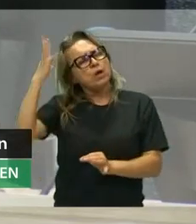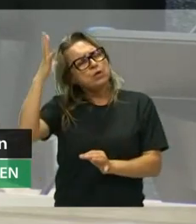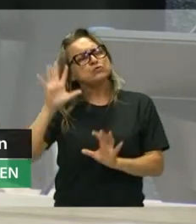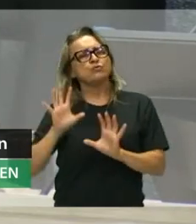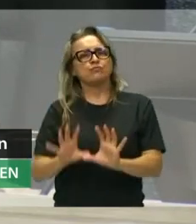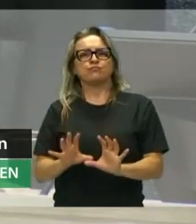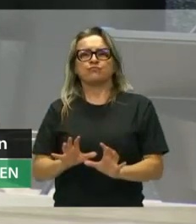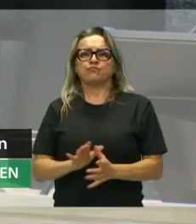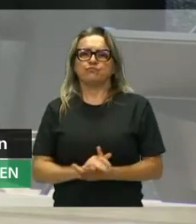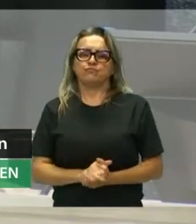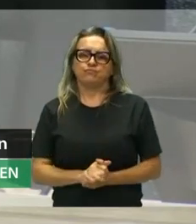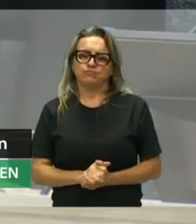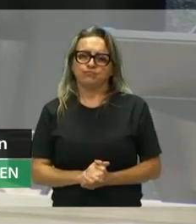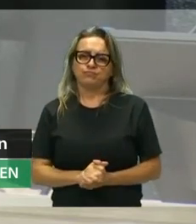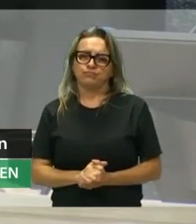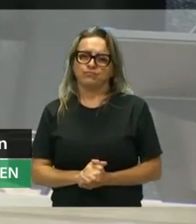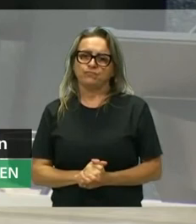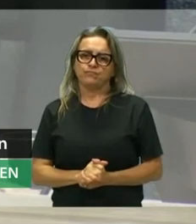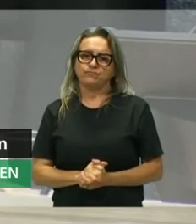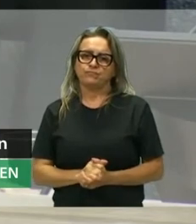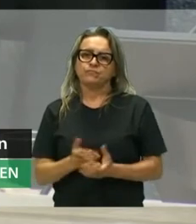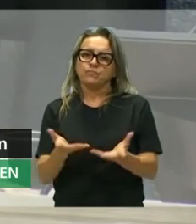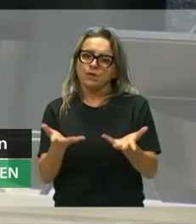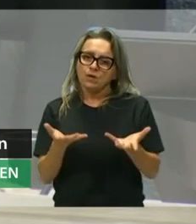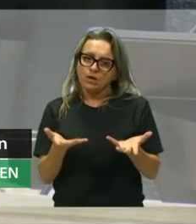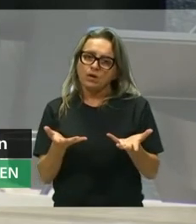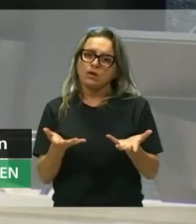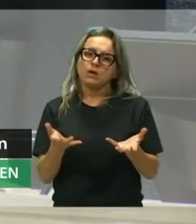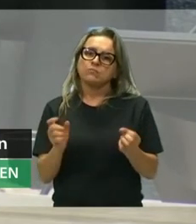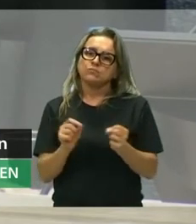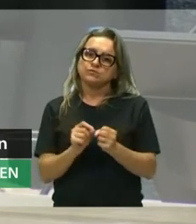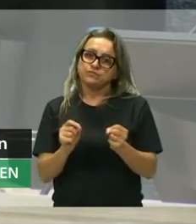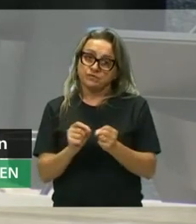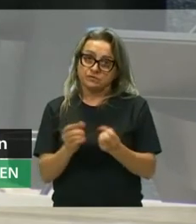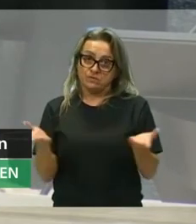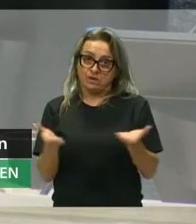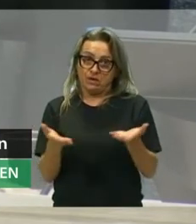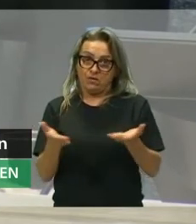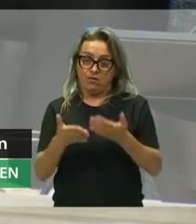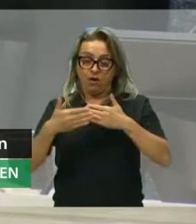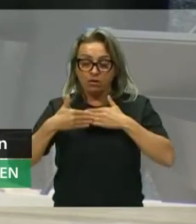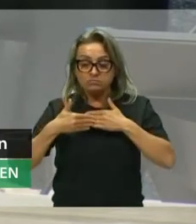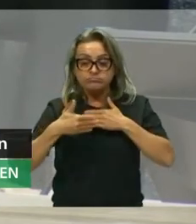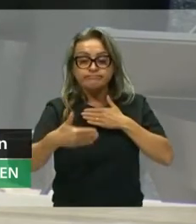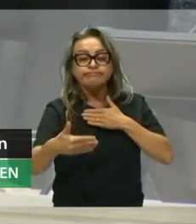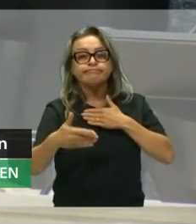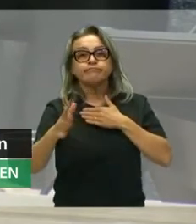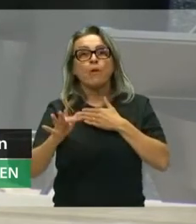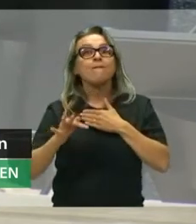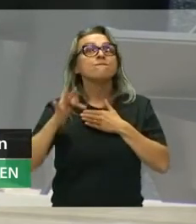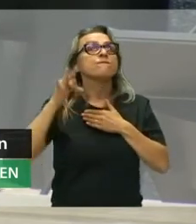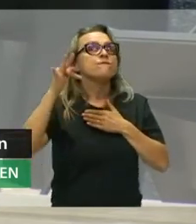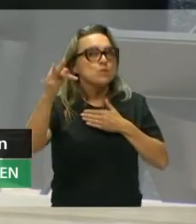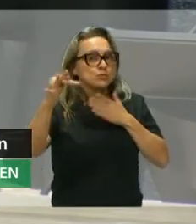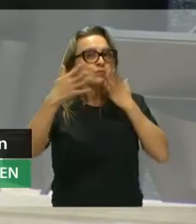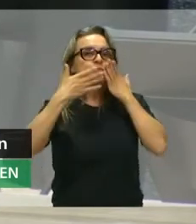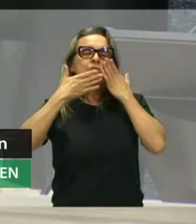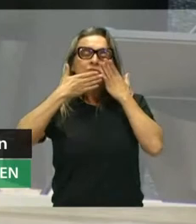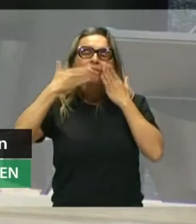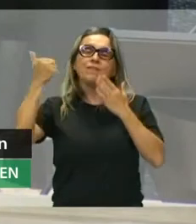questão. Queremos fazer agora um daqui para frente, não nos esquecendo do passado,